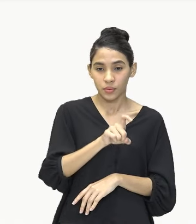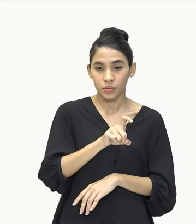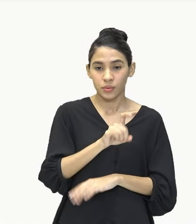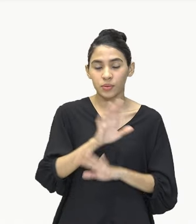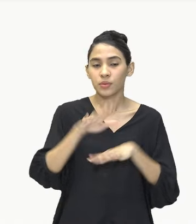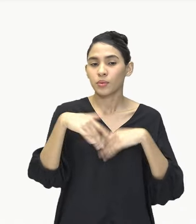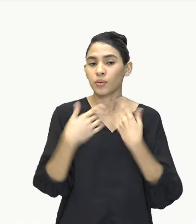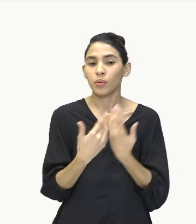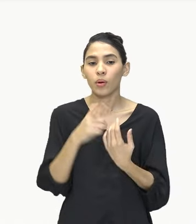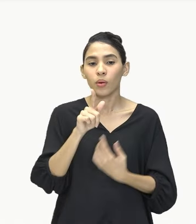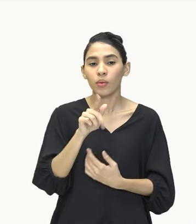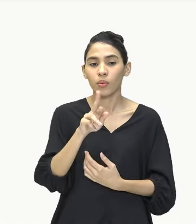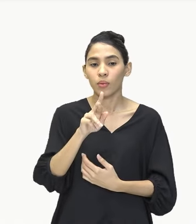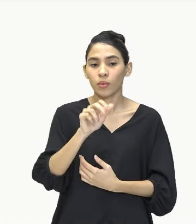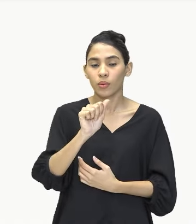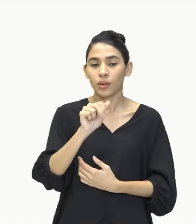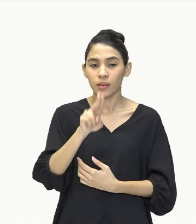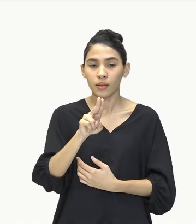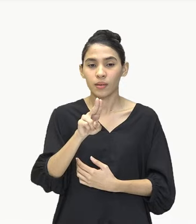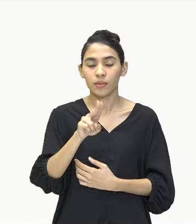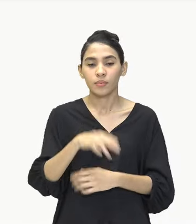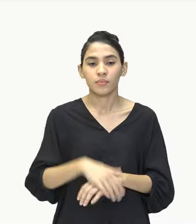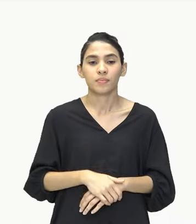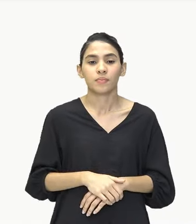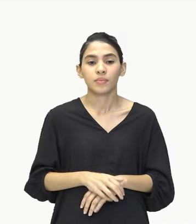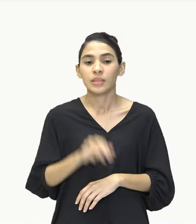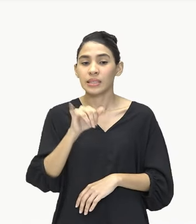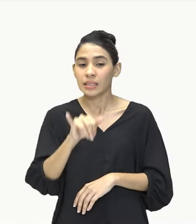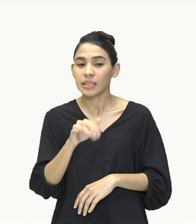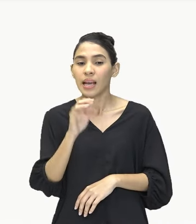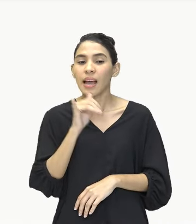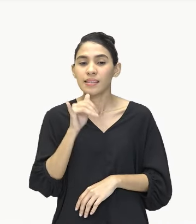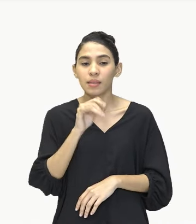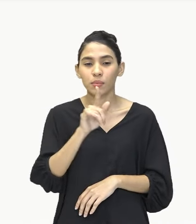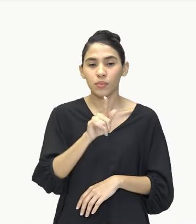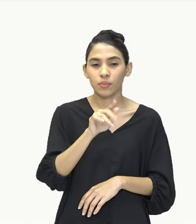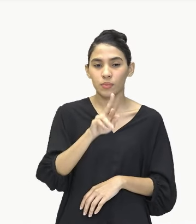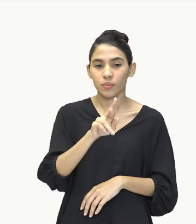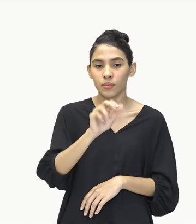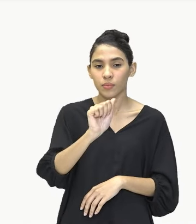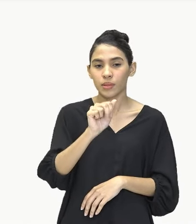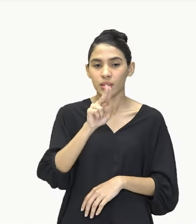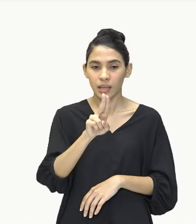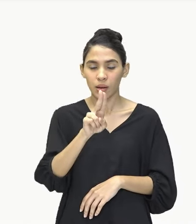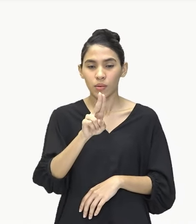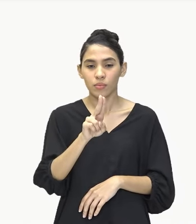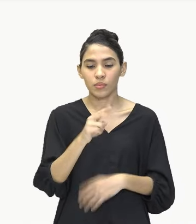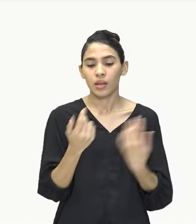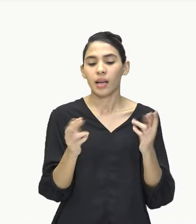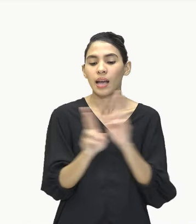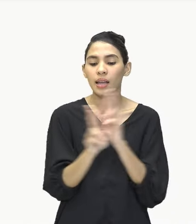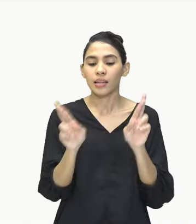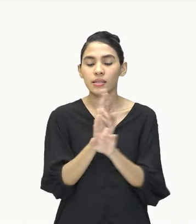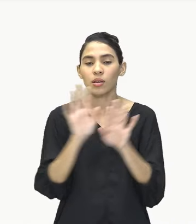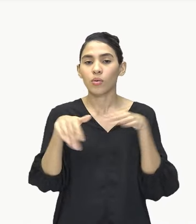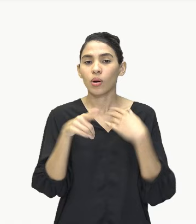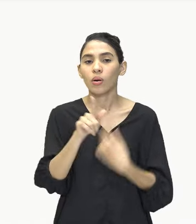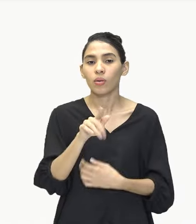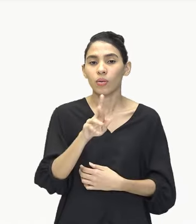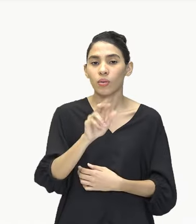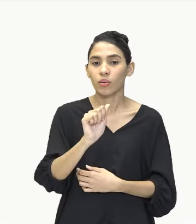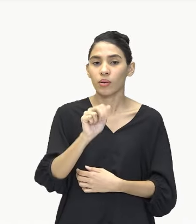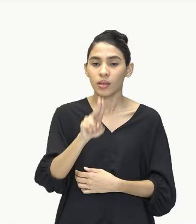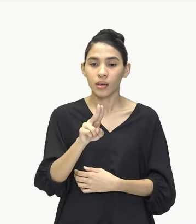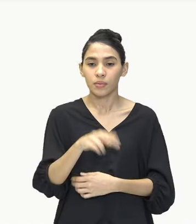qual o seu grau? Quando aparecer esse questionamento, relacione o grau ali ao